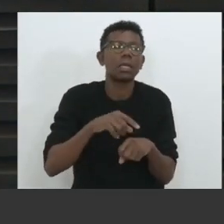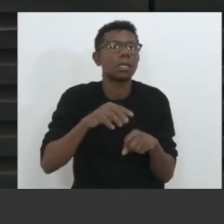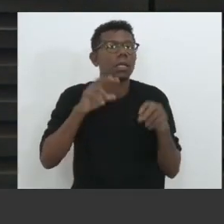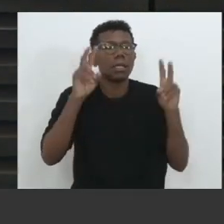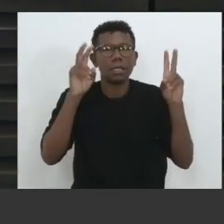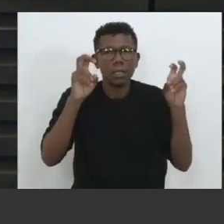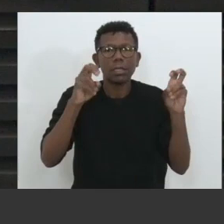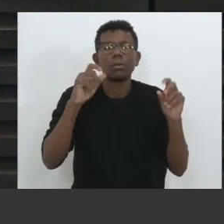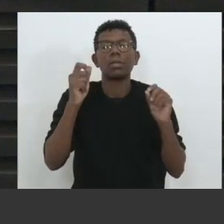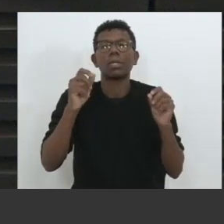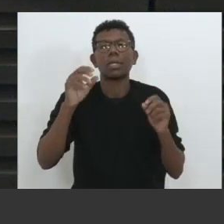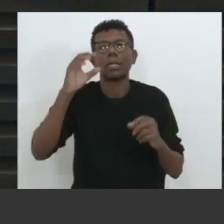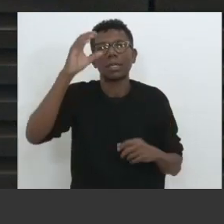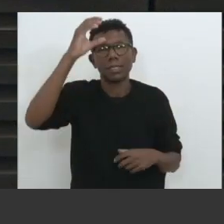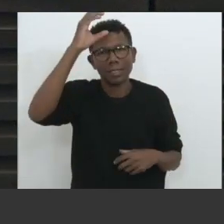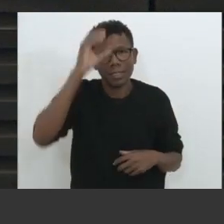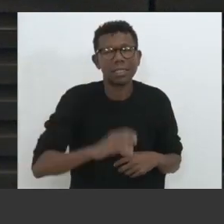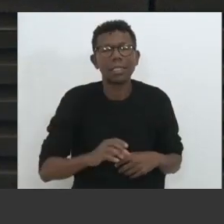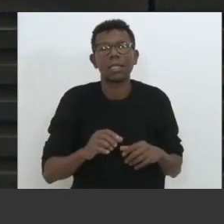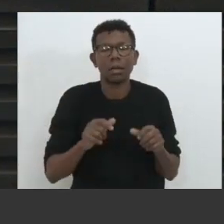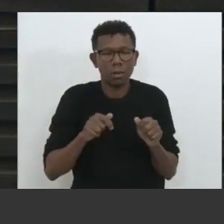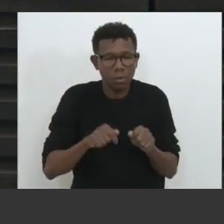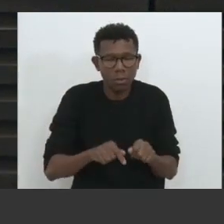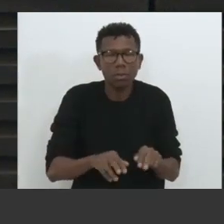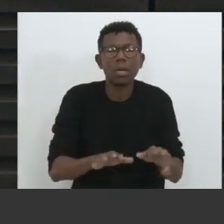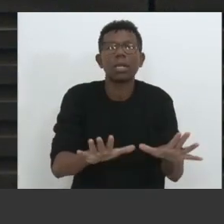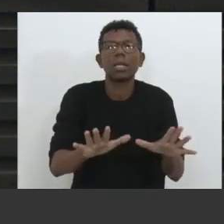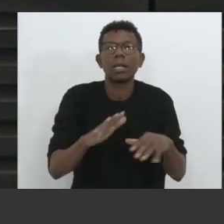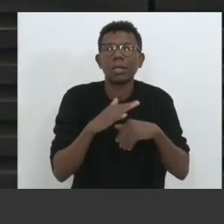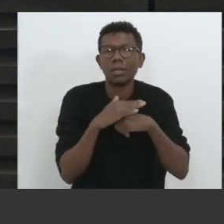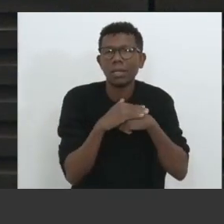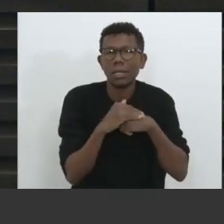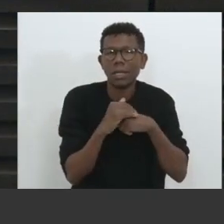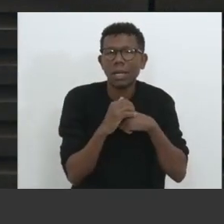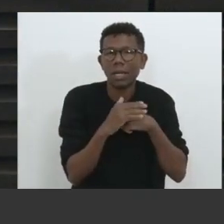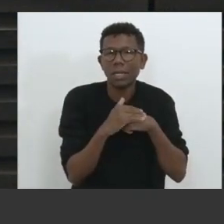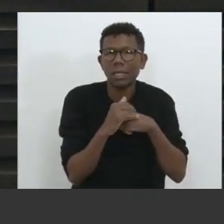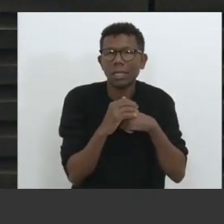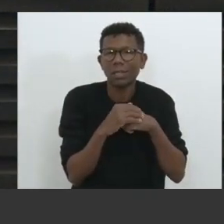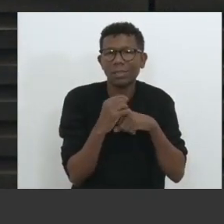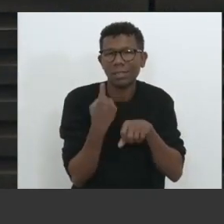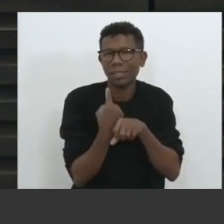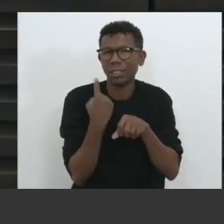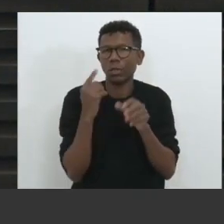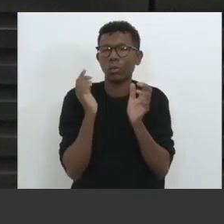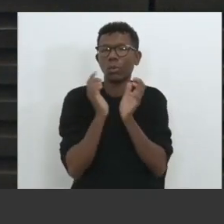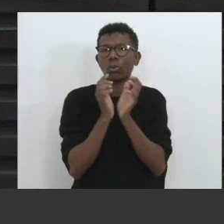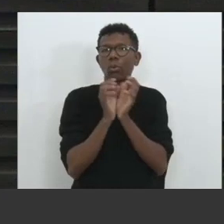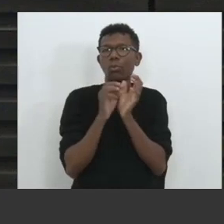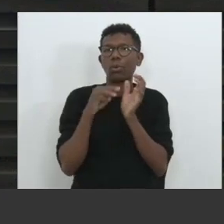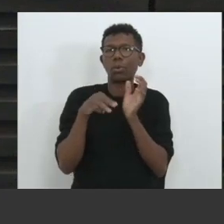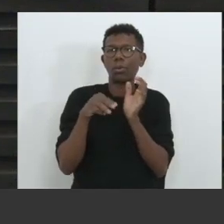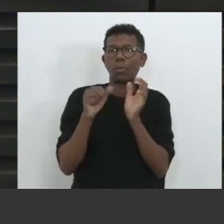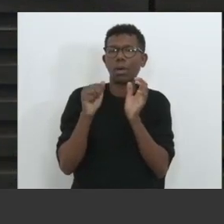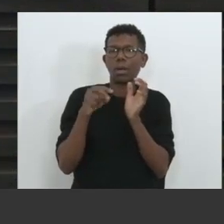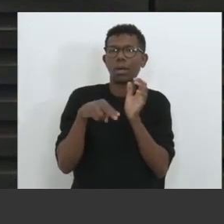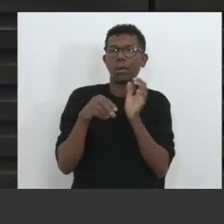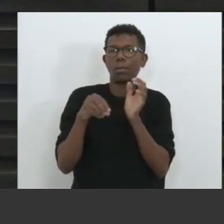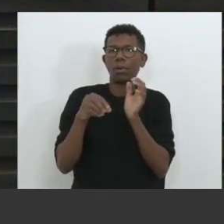Jorge que você possa levar com muito carinho eu tenho certeza se mamona estivesse aqui eh eles